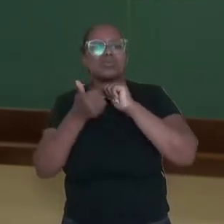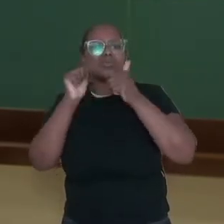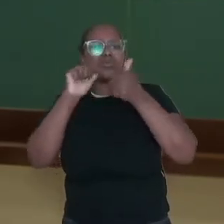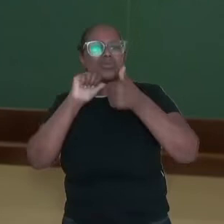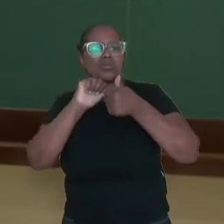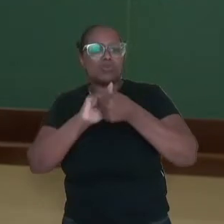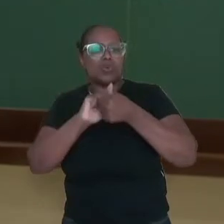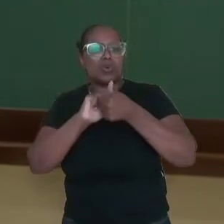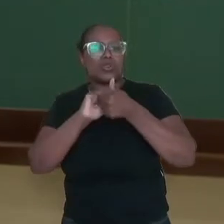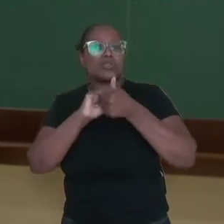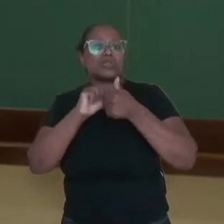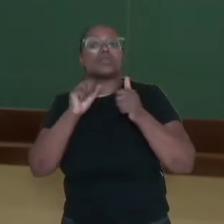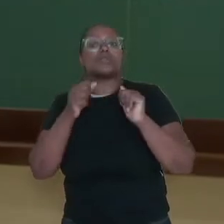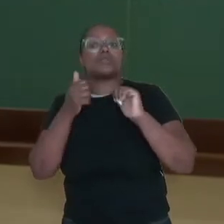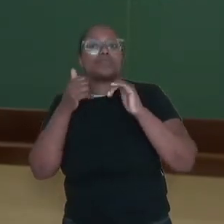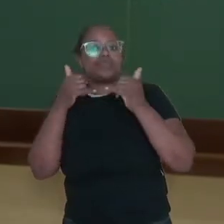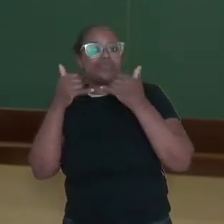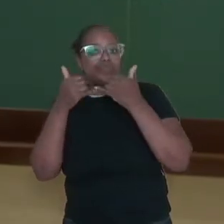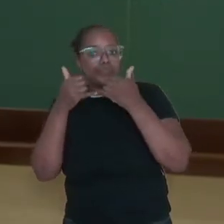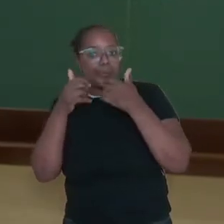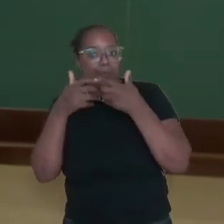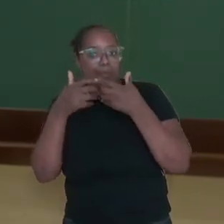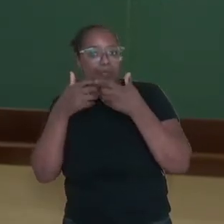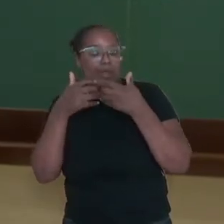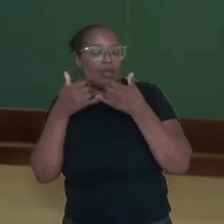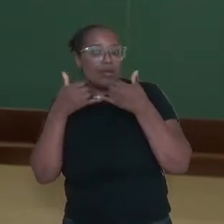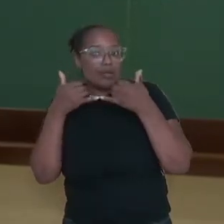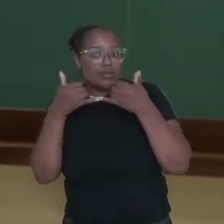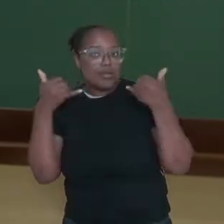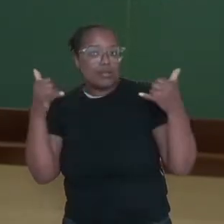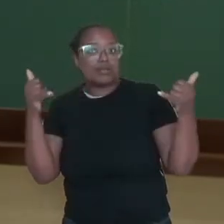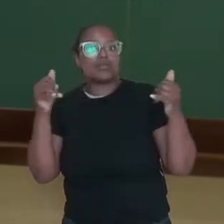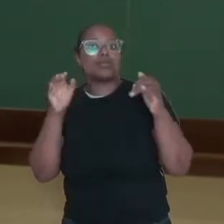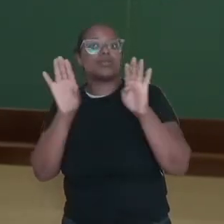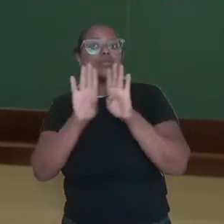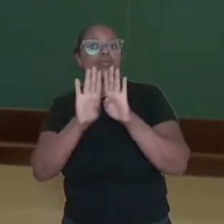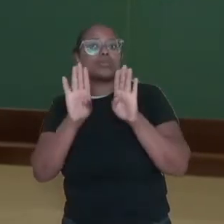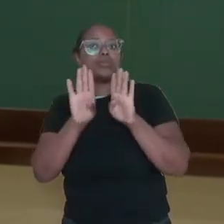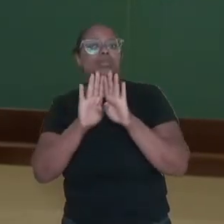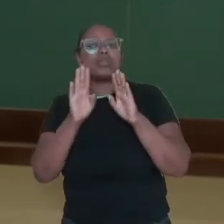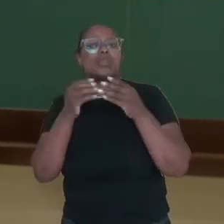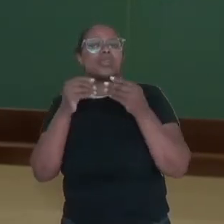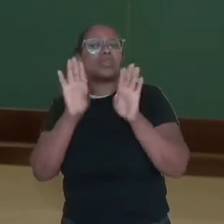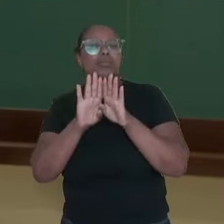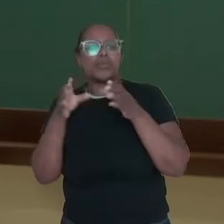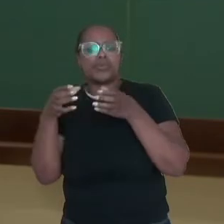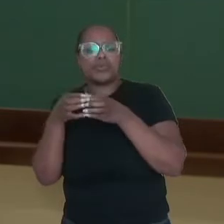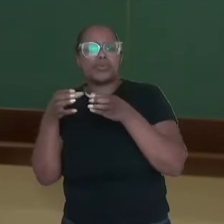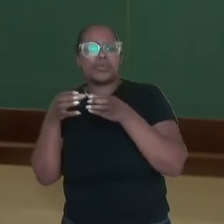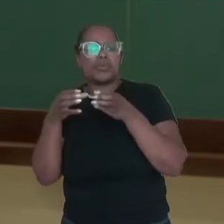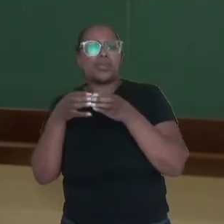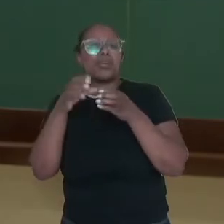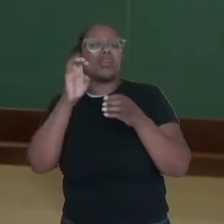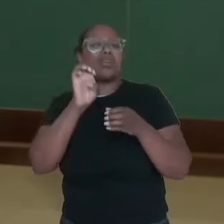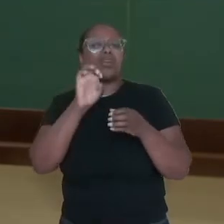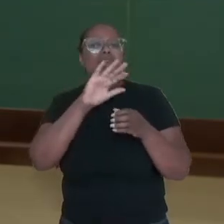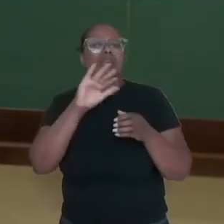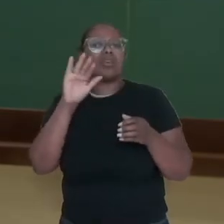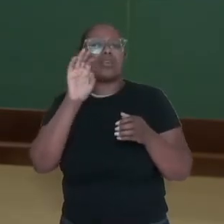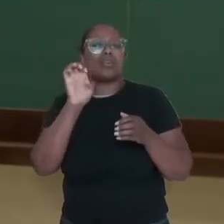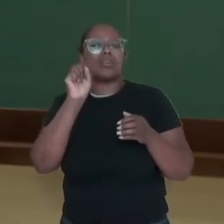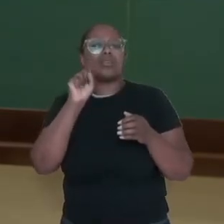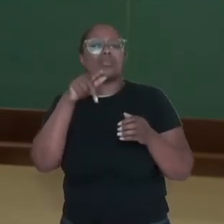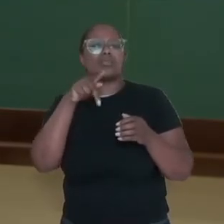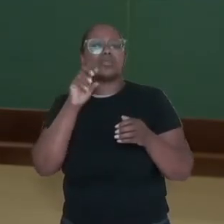eletrônicos ou os e-esportes, conhecer a origem e a evolução dos campeonatos de e-esportes. E-esportes podem ou